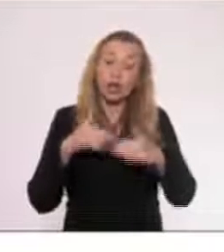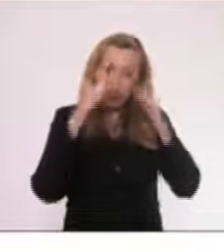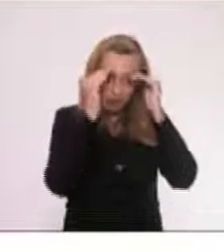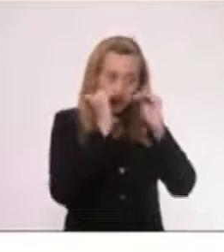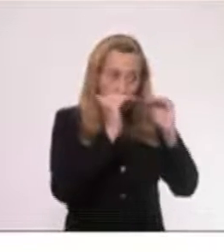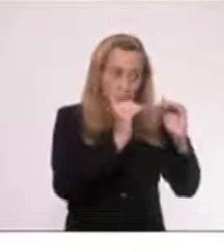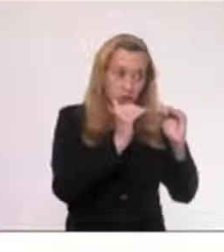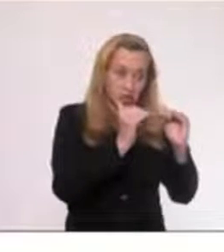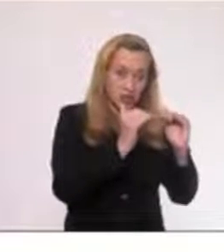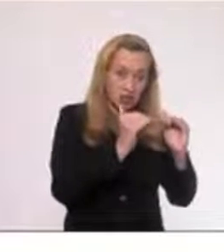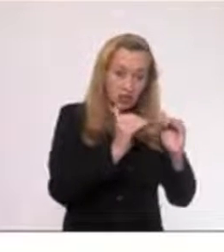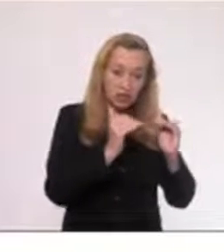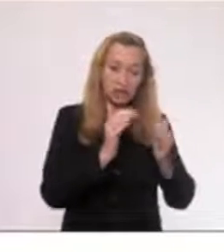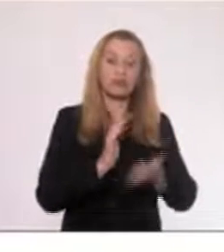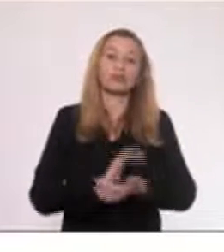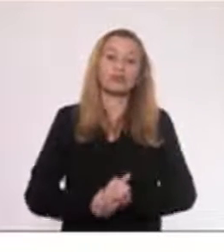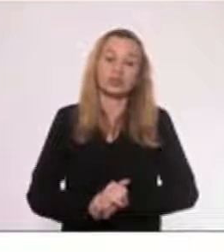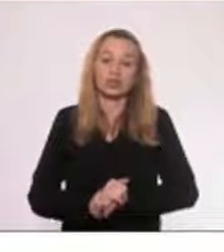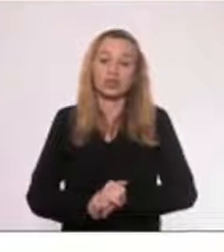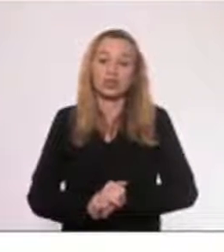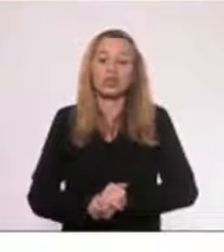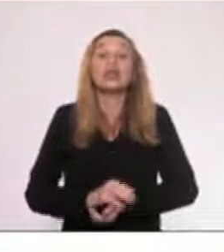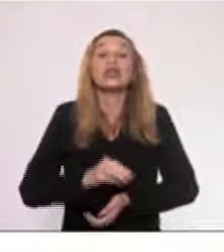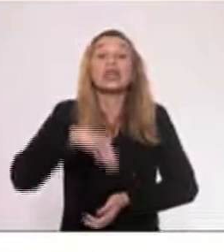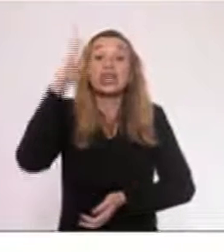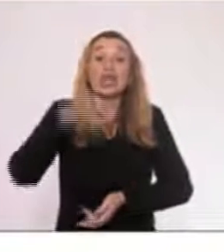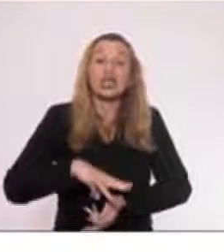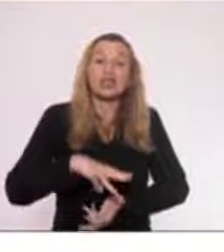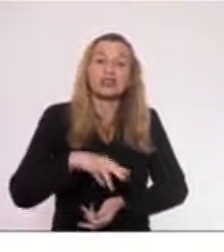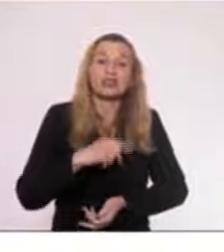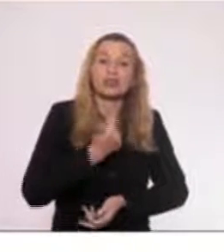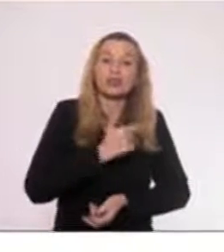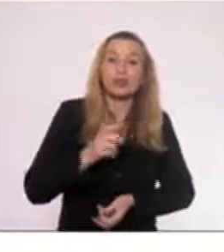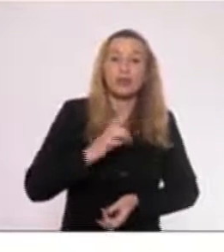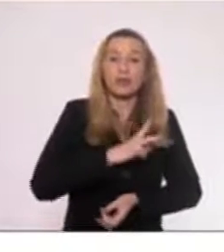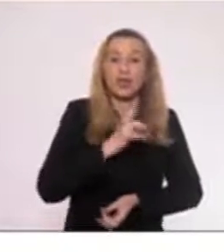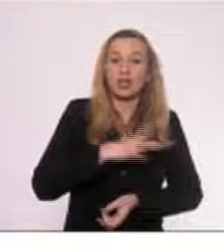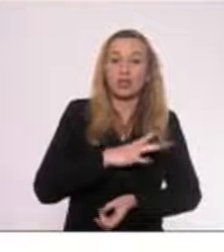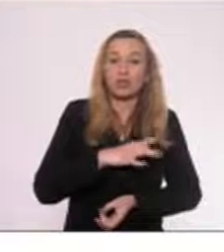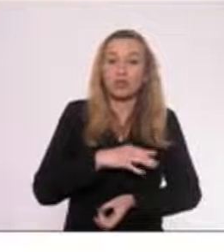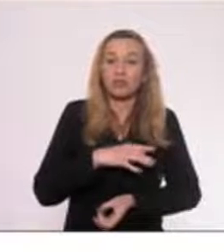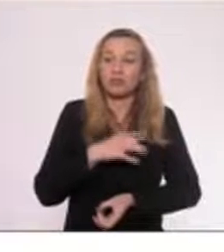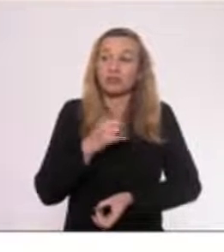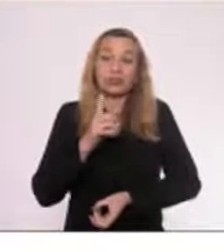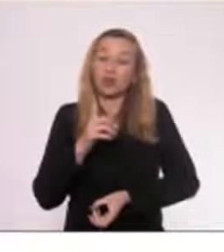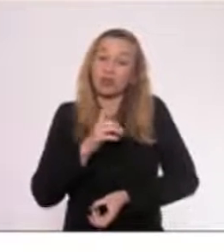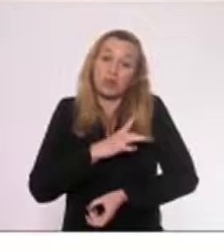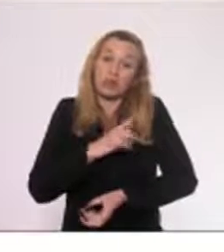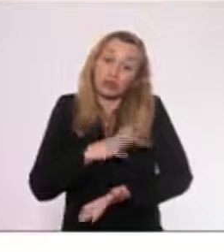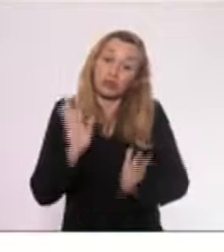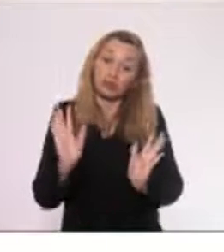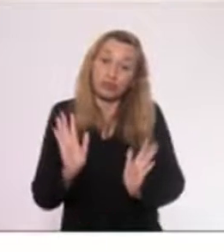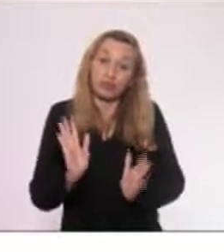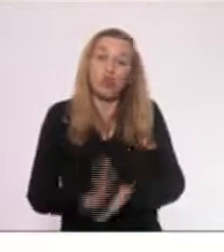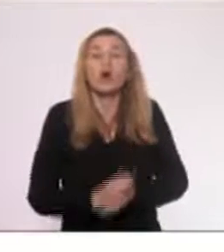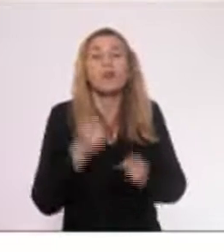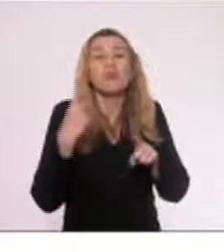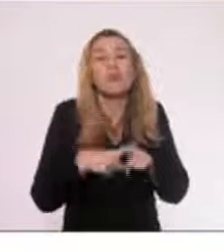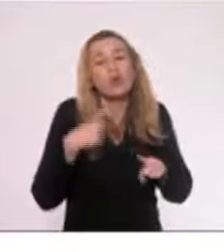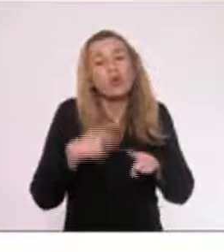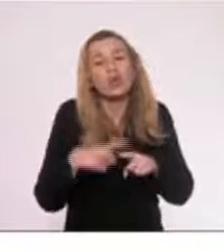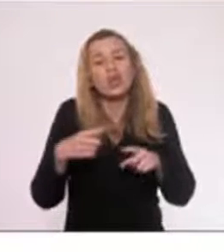respeito a velha máxima de quem não deve, não teme. Por que este